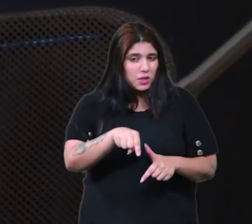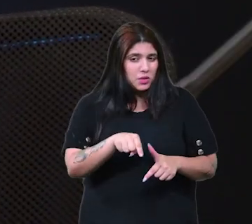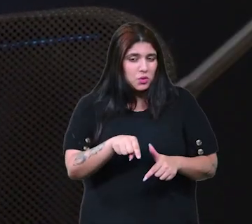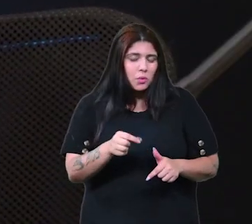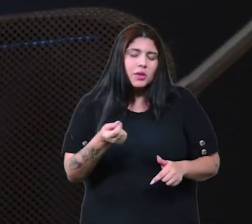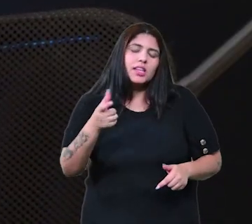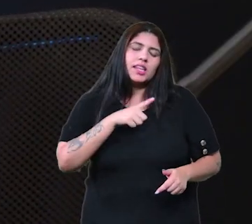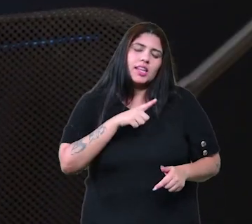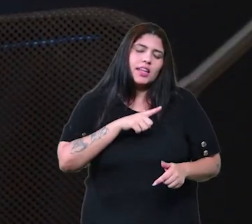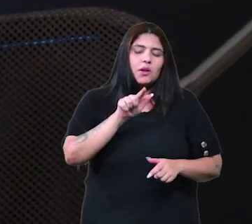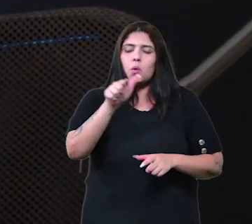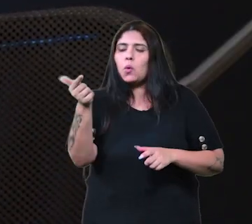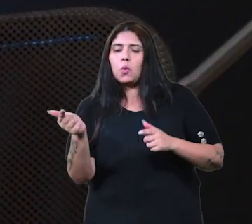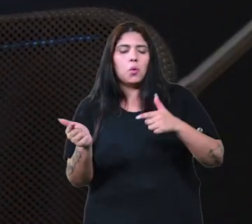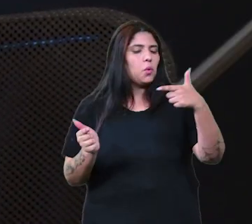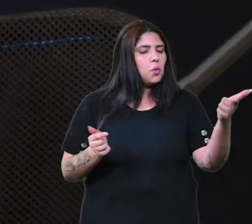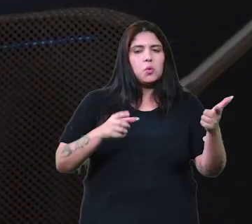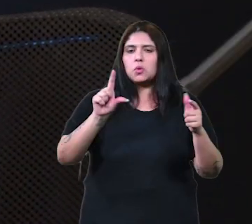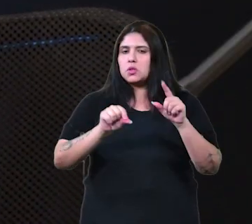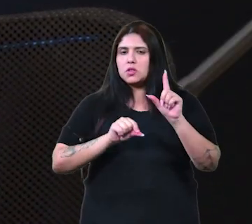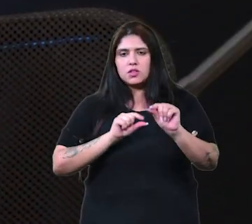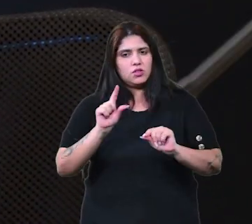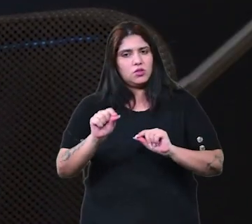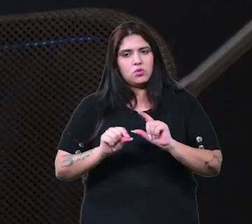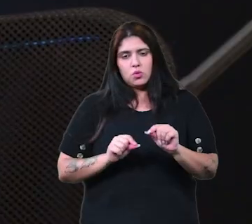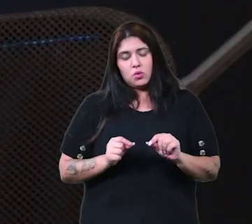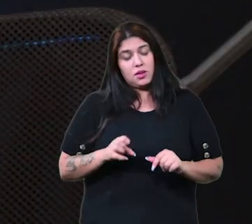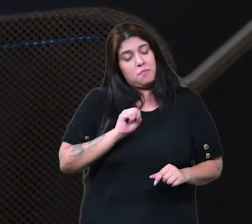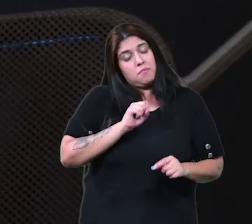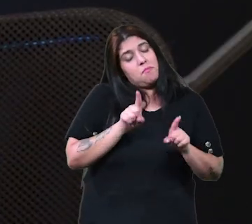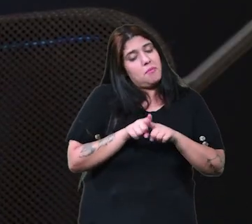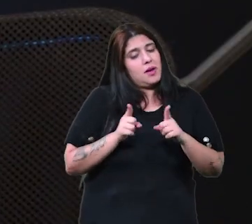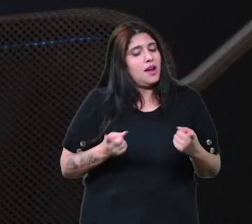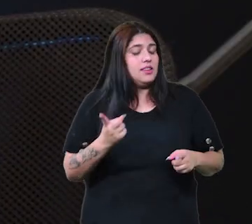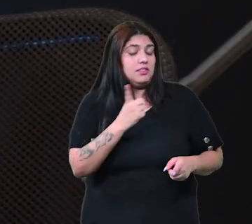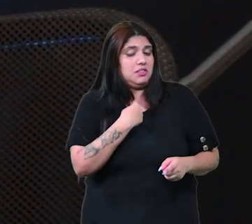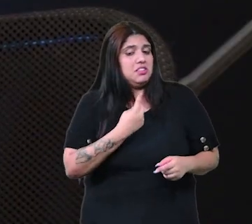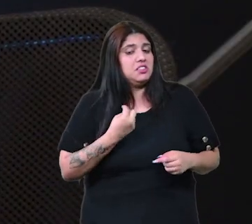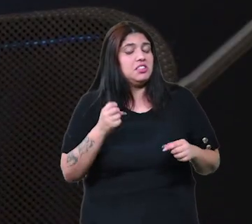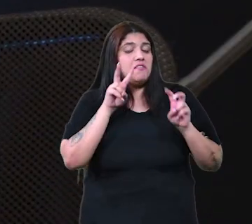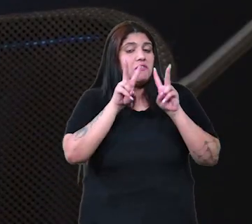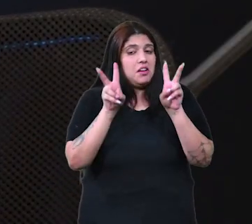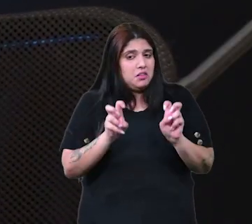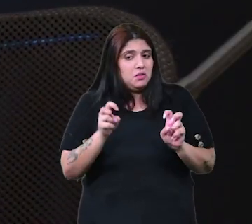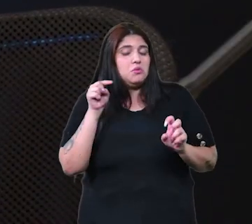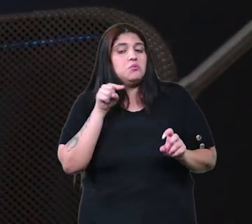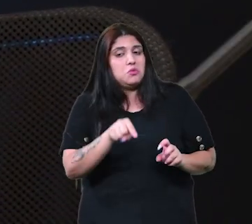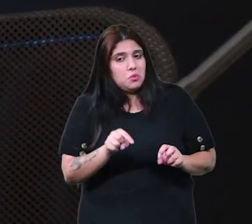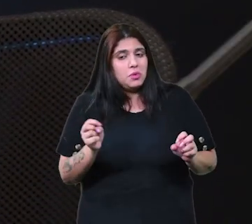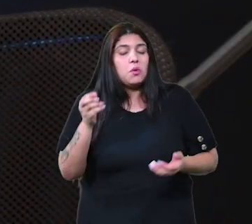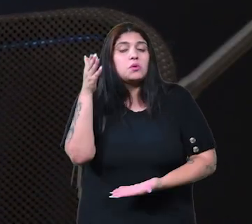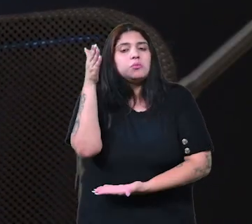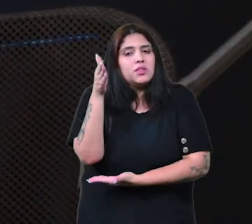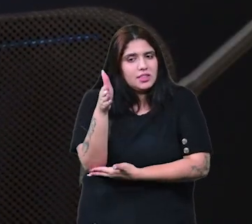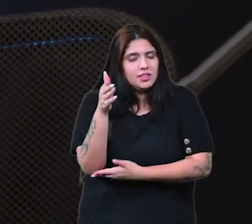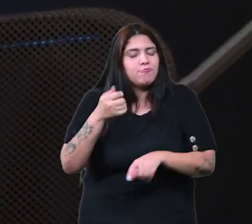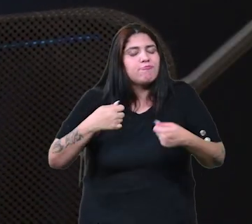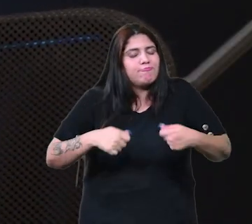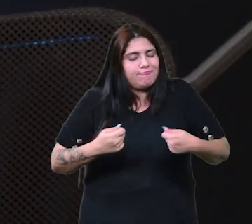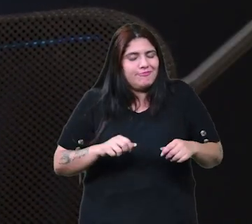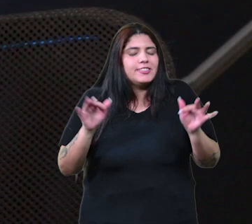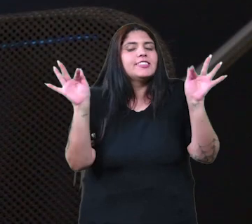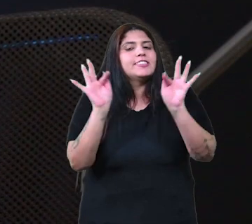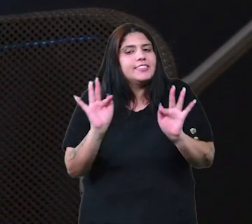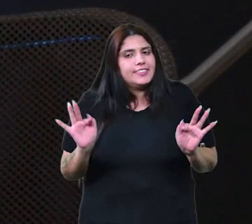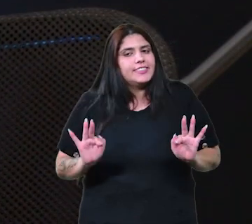se a gente está falando em hospitalidade, a gente precisa estar feliz onde a gente está, fazendo o que a gente faz. Então, o grande